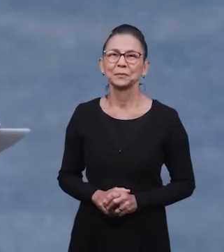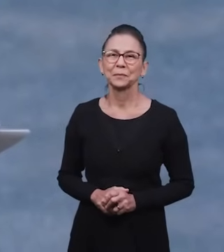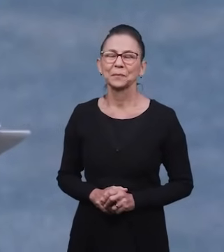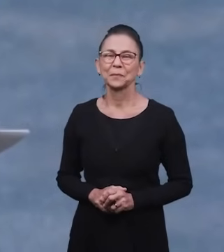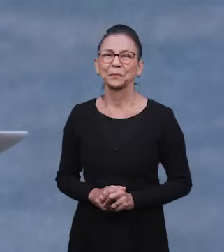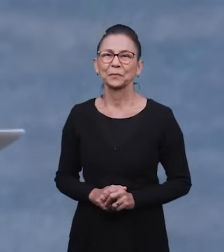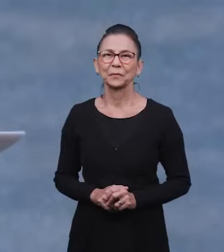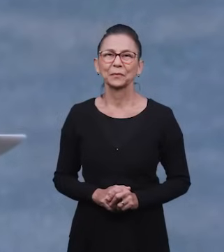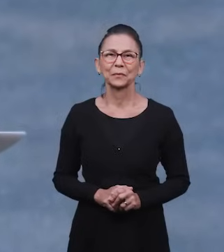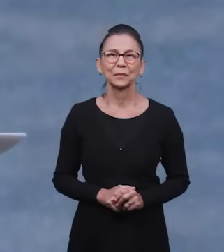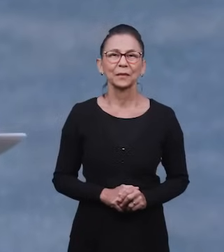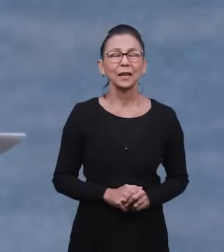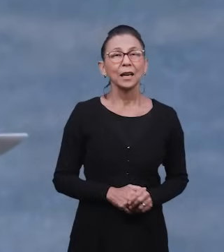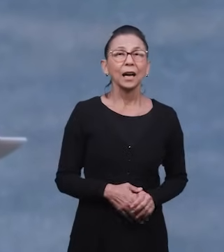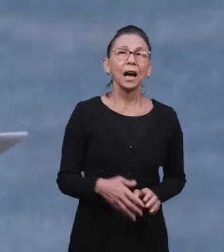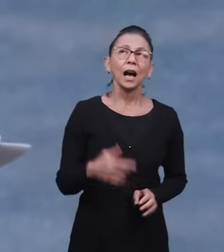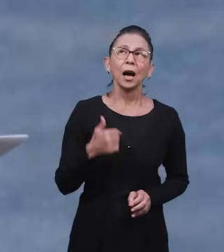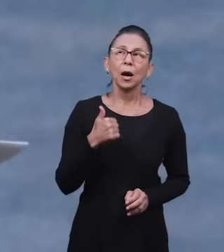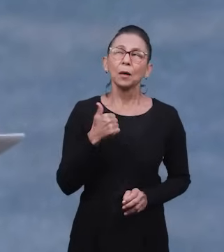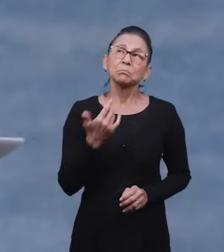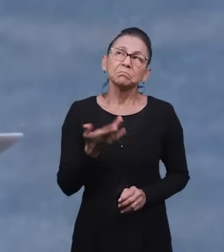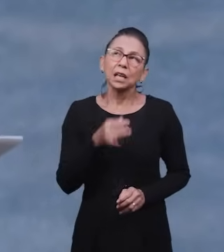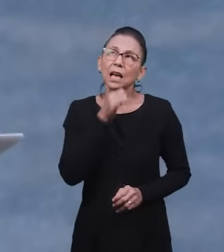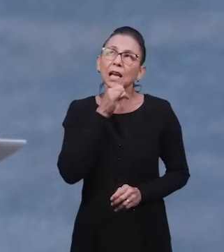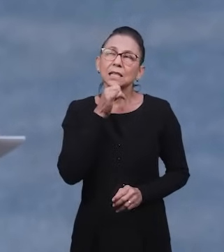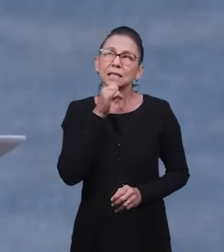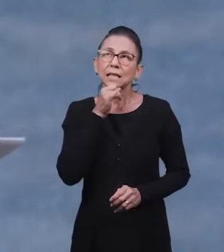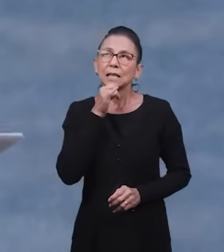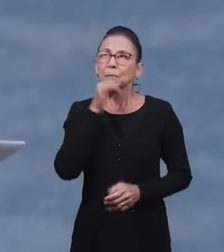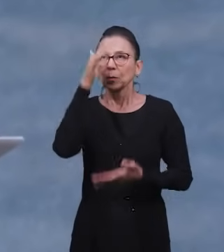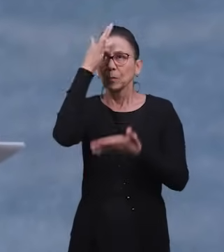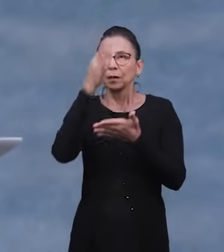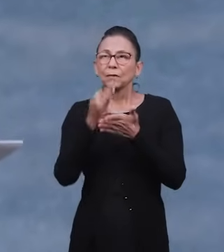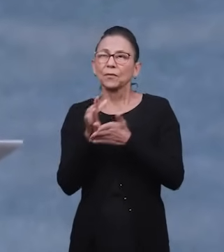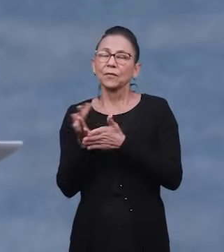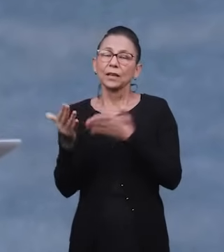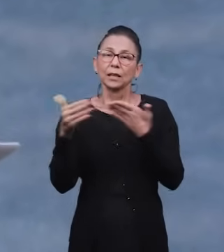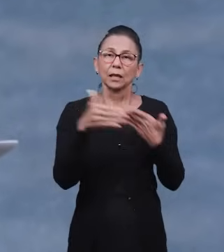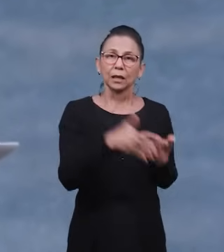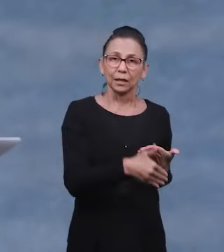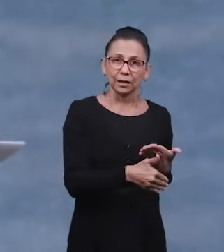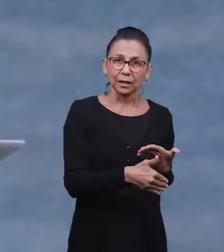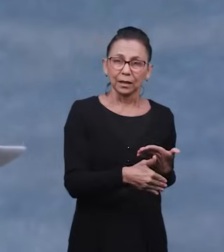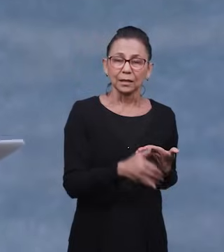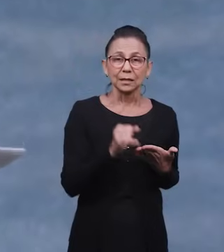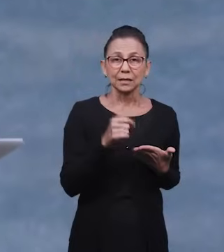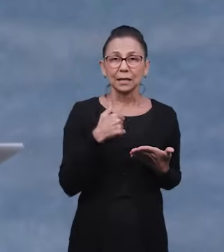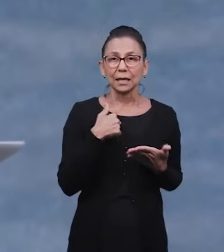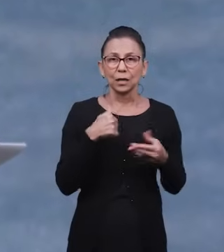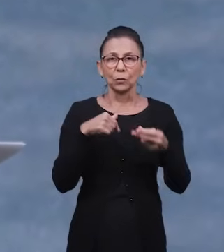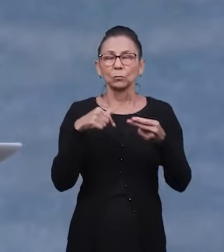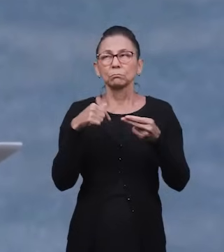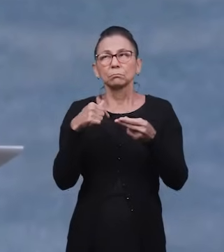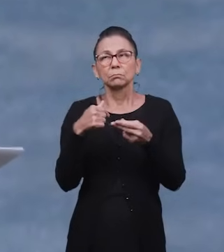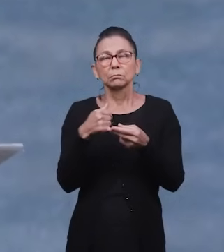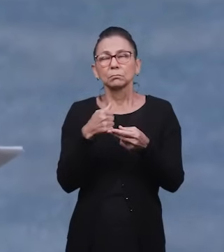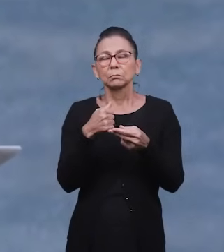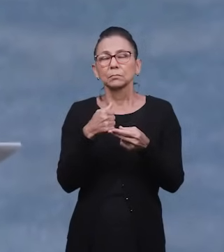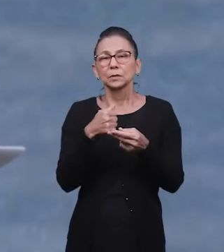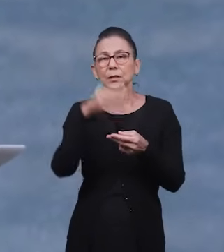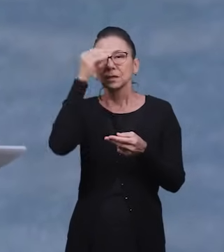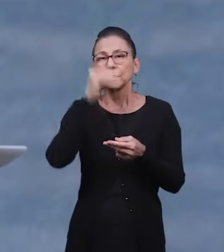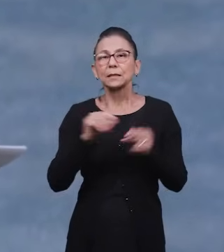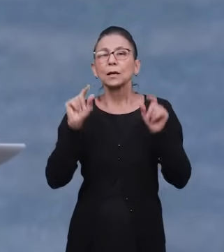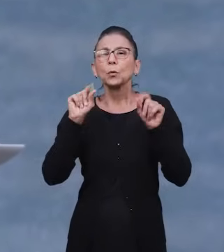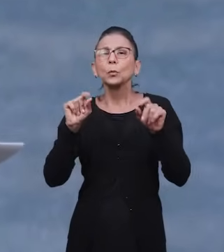perder ou ganhar para poder me tornar um apóstata, né? Negar um ou dois fatores. Na verdade, a doutrina ela é uma